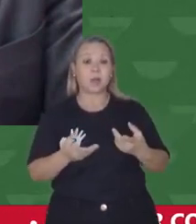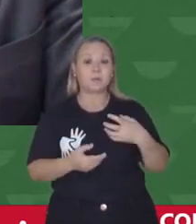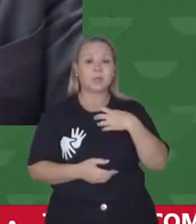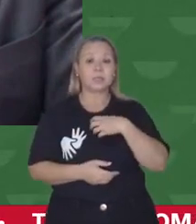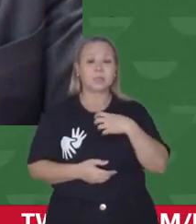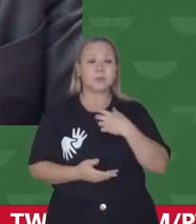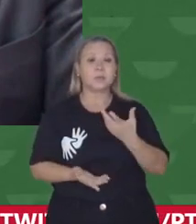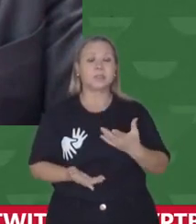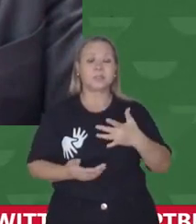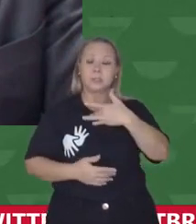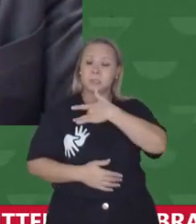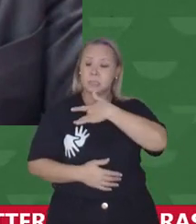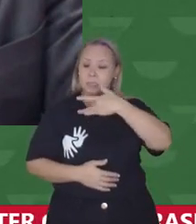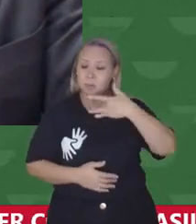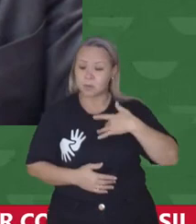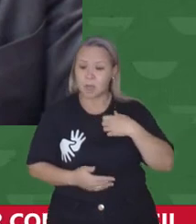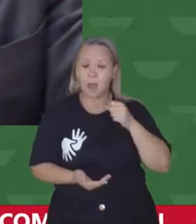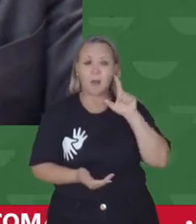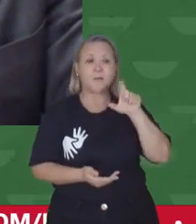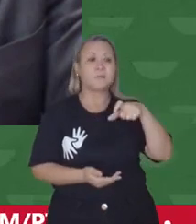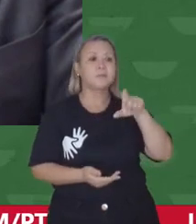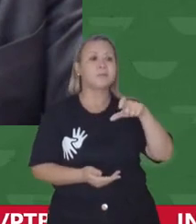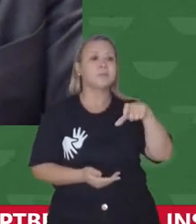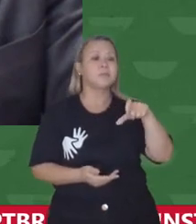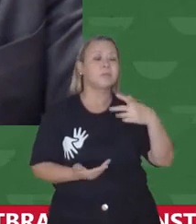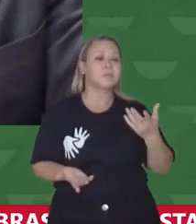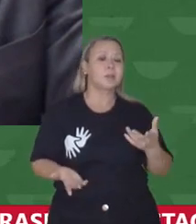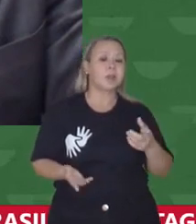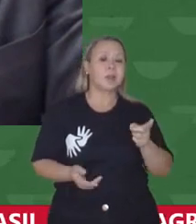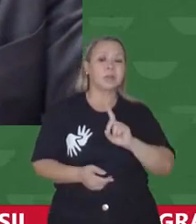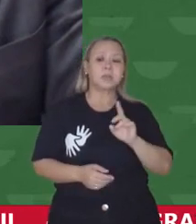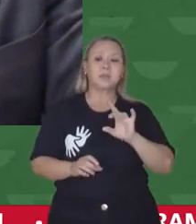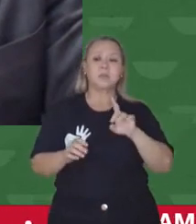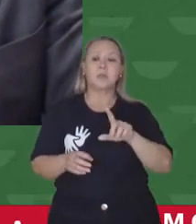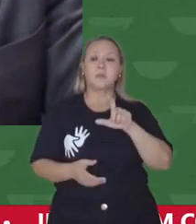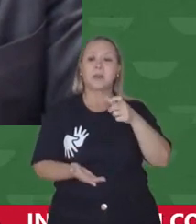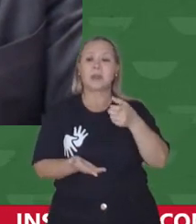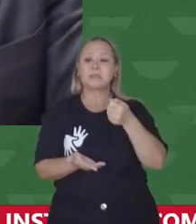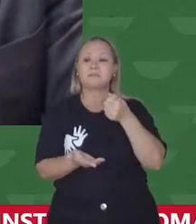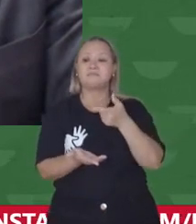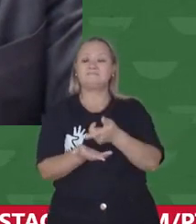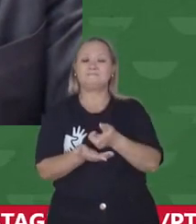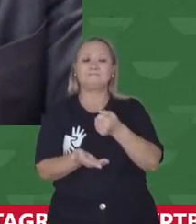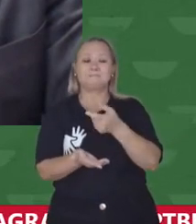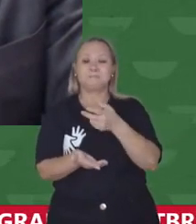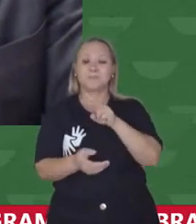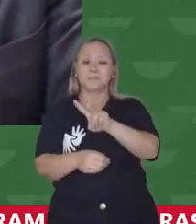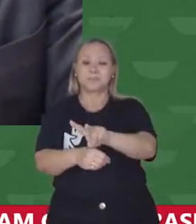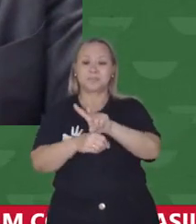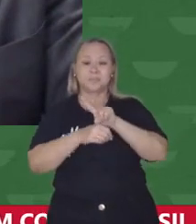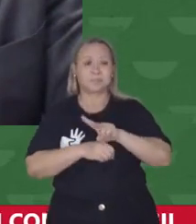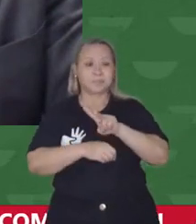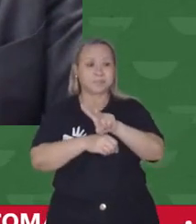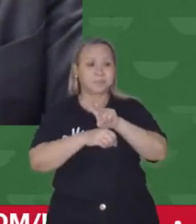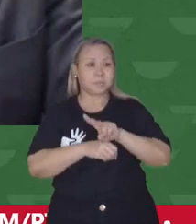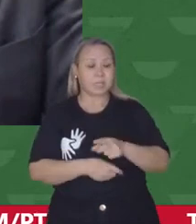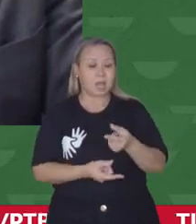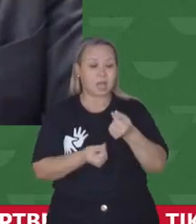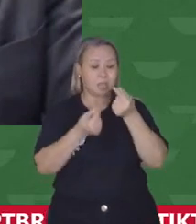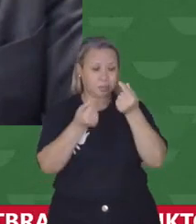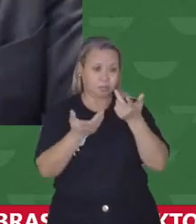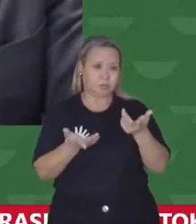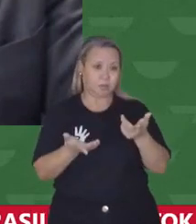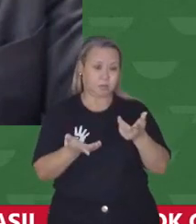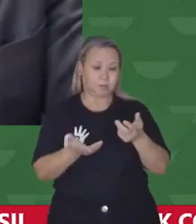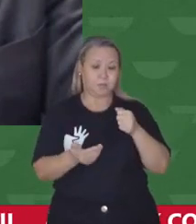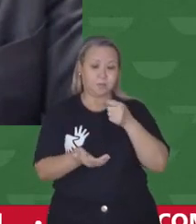tomadoras saudáveis de crédito, e não para tomar crédito para sobreviver e pagar as contas atrasadas. Então, veja, é um